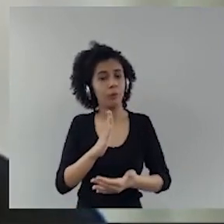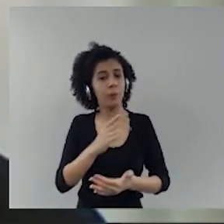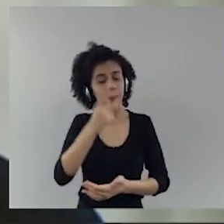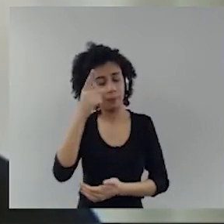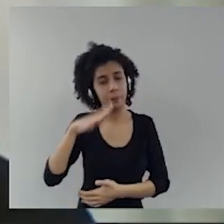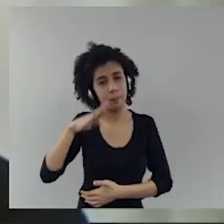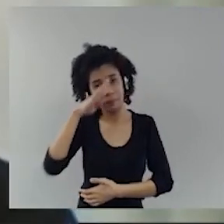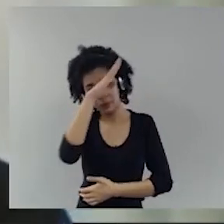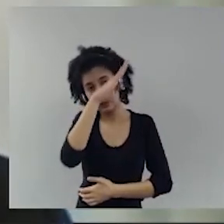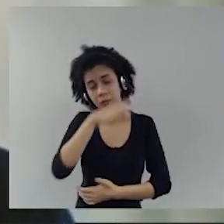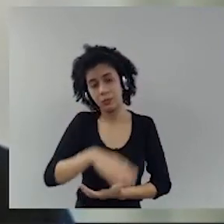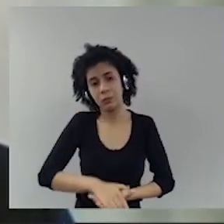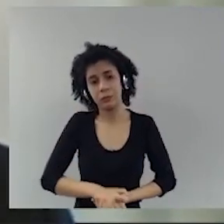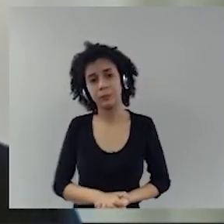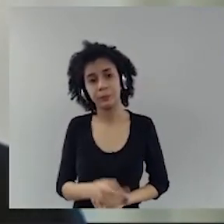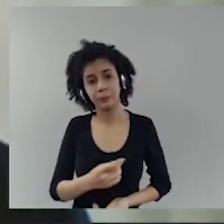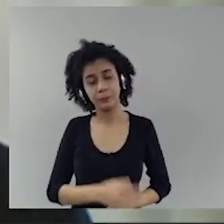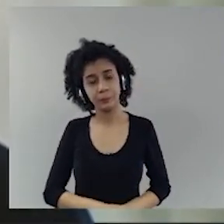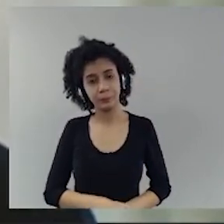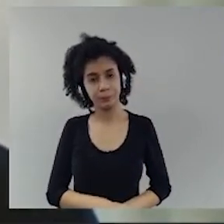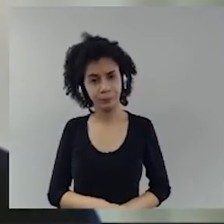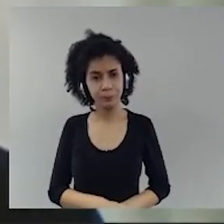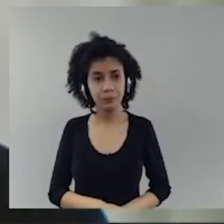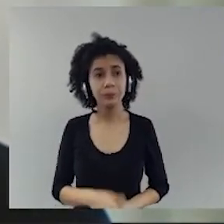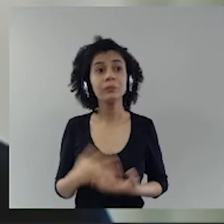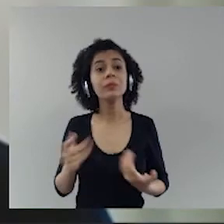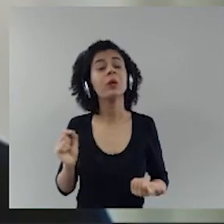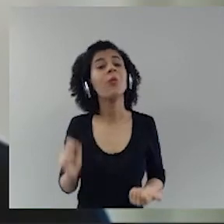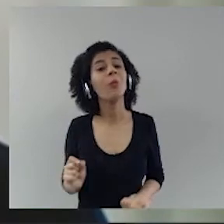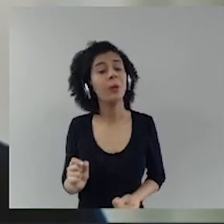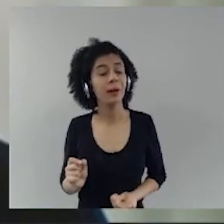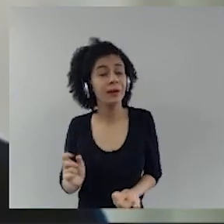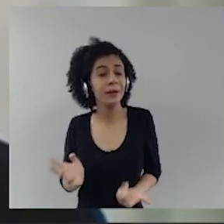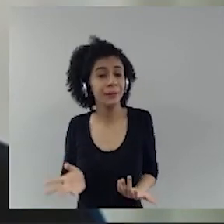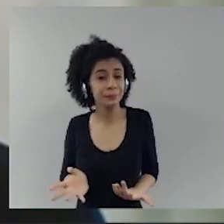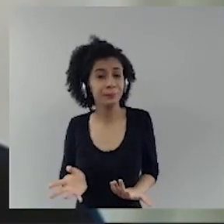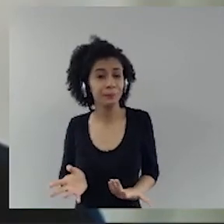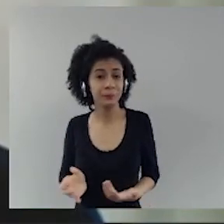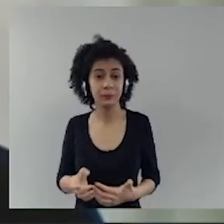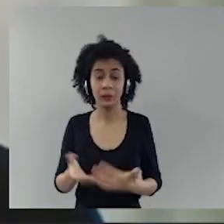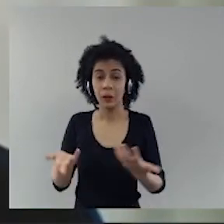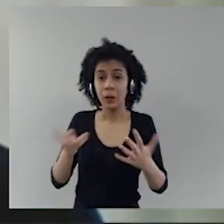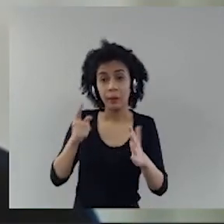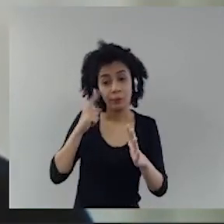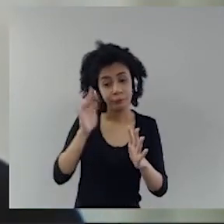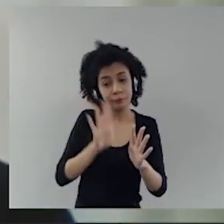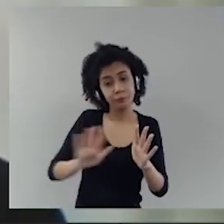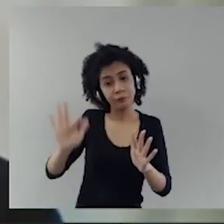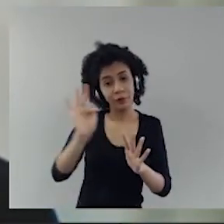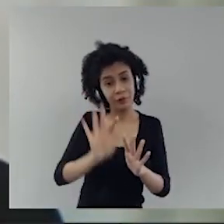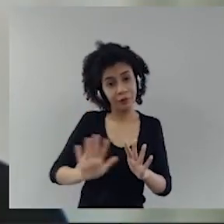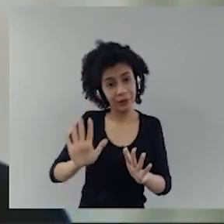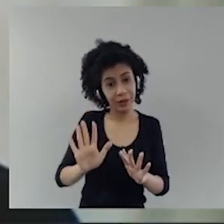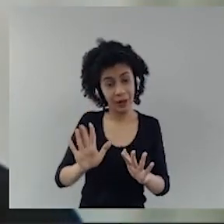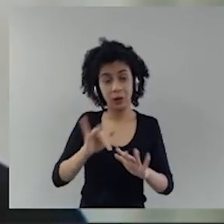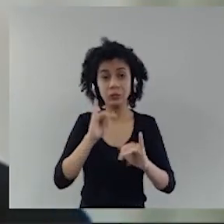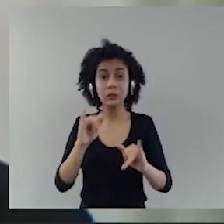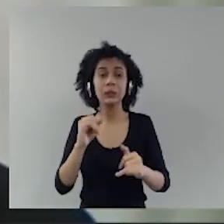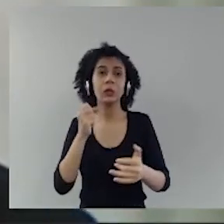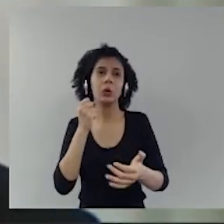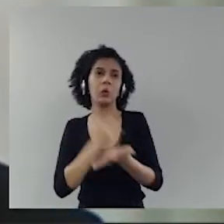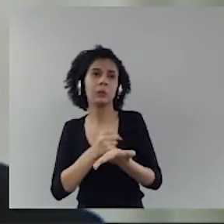pelo presidente da república fato é meus amigos que no âmbito federal para aquelas